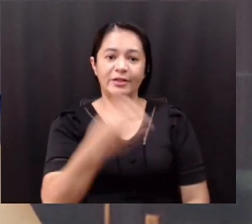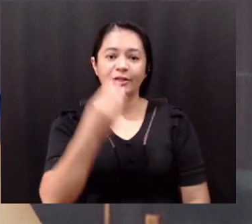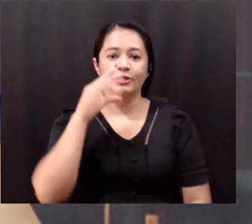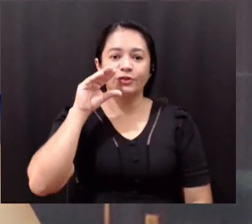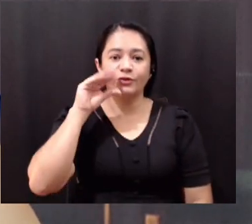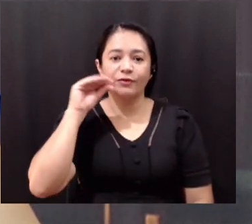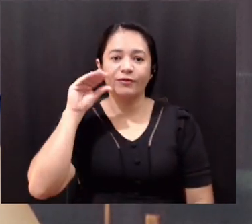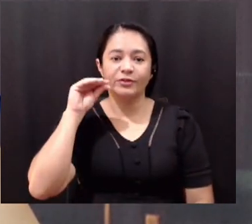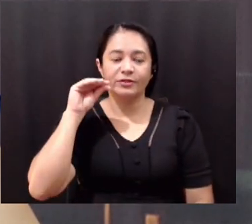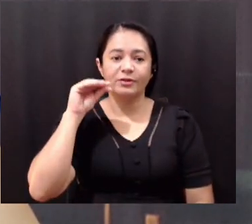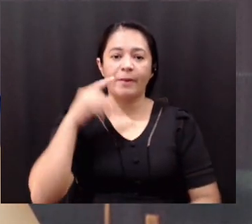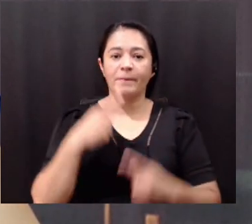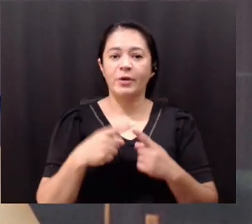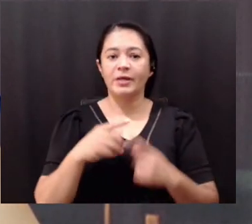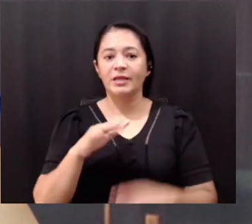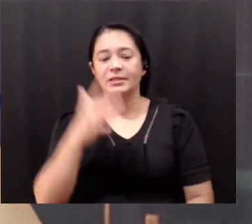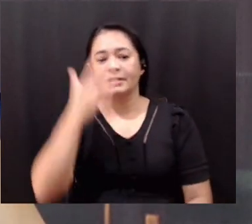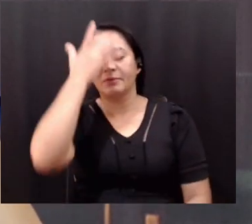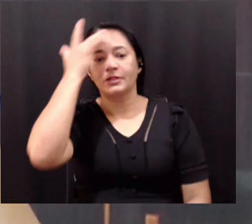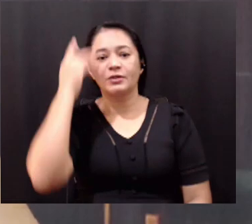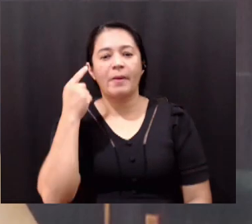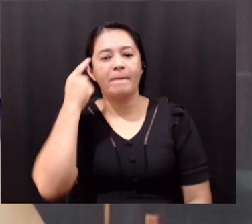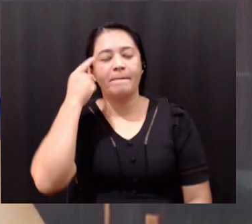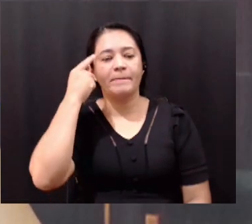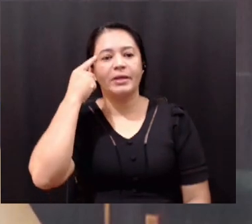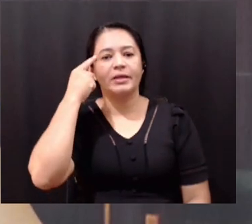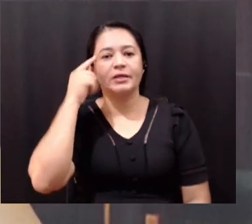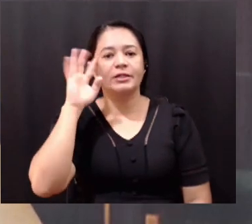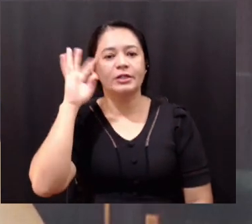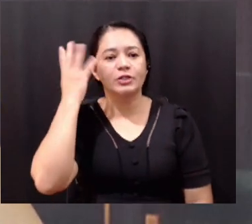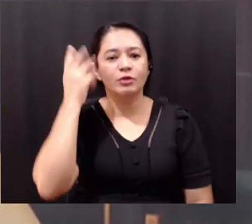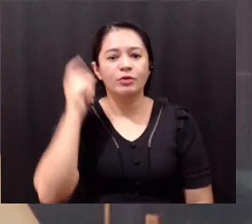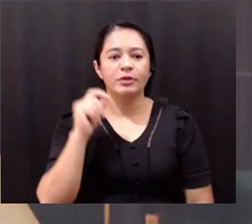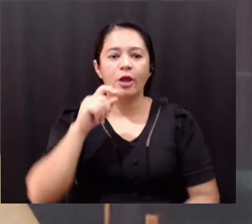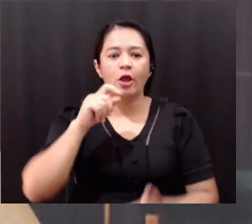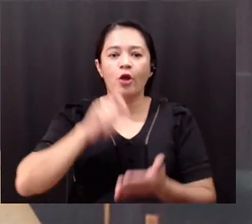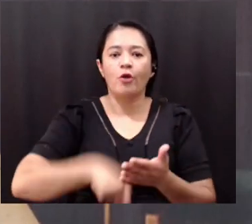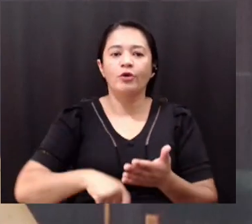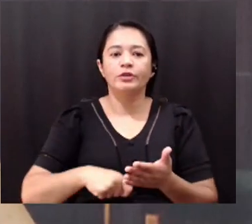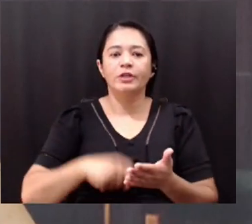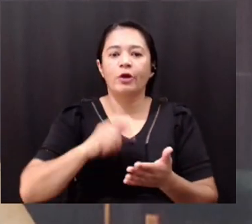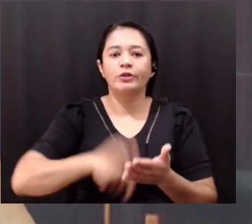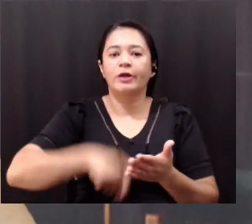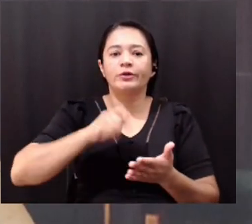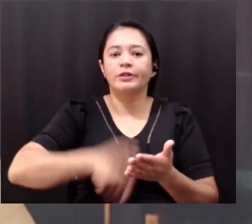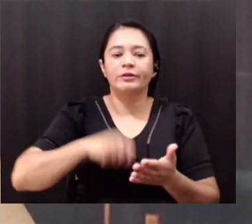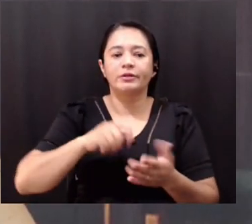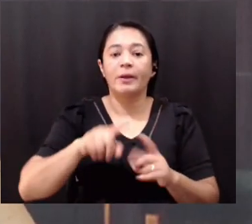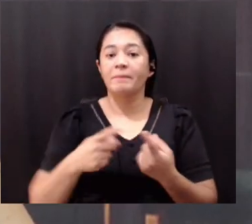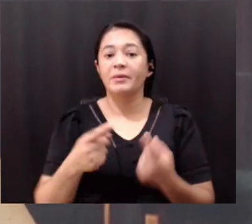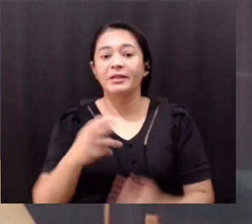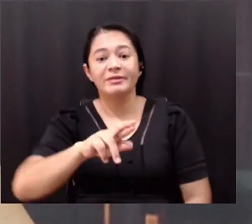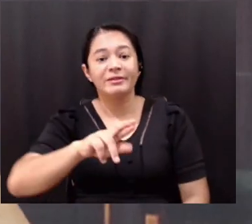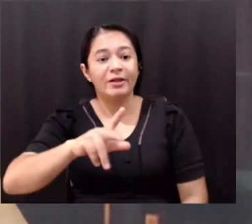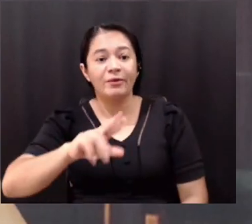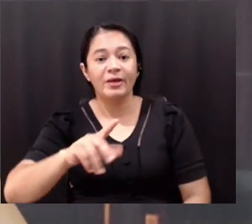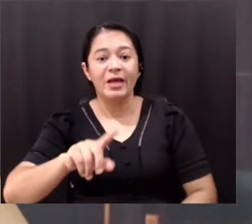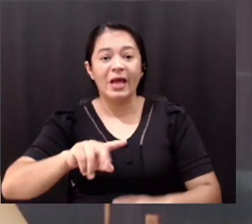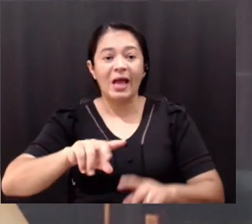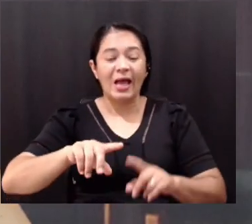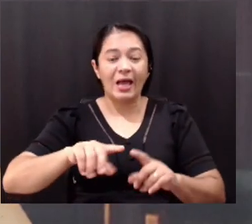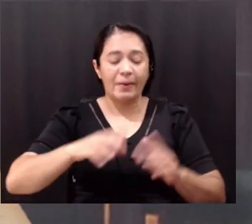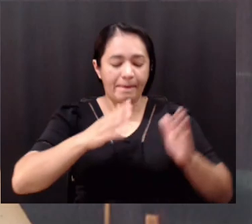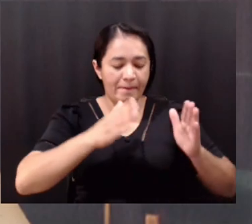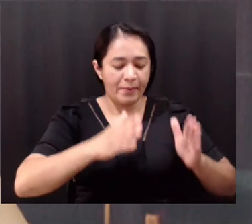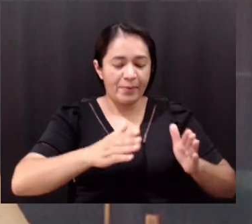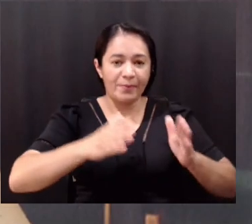a solução para aquela sobrecarga de trabalho é contratar mais gente, mas às vezes nem é. Às vezes é adotar um processo, um procedimento